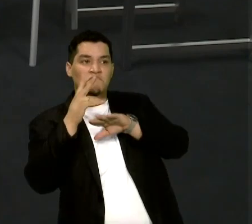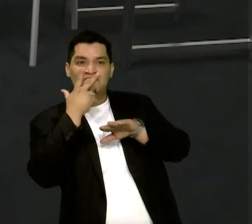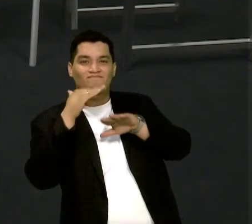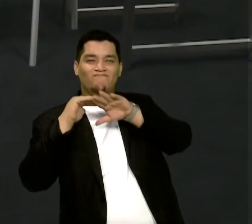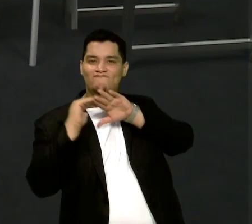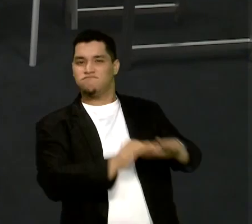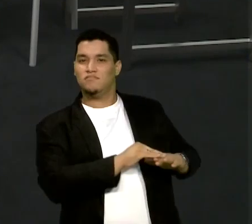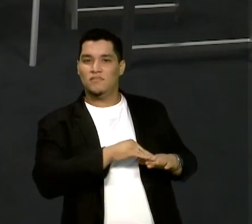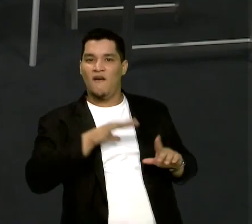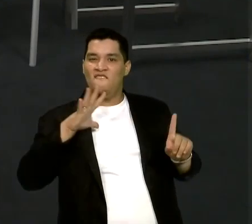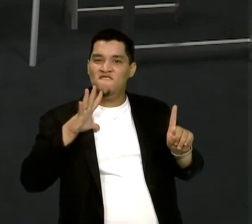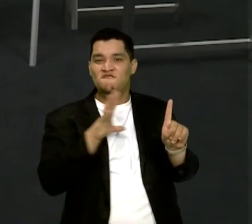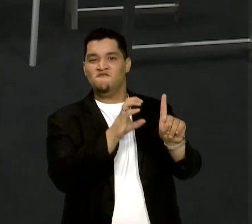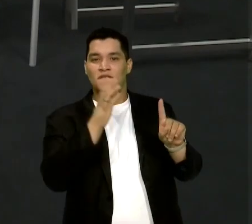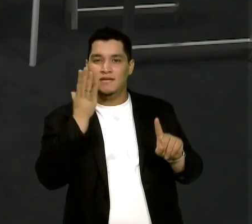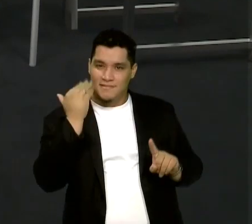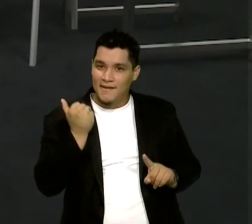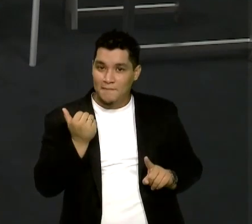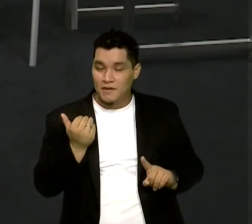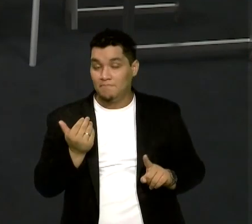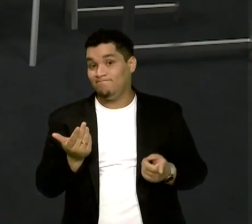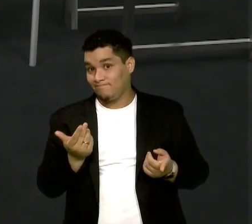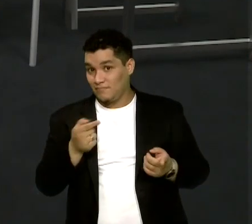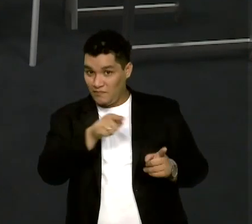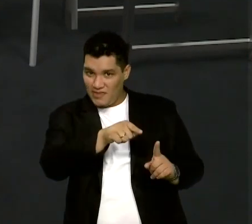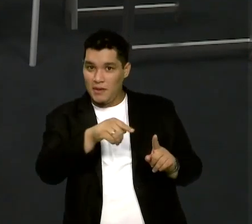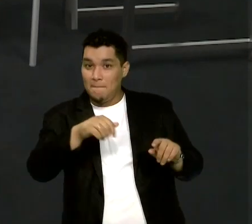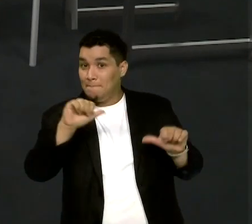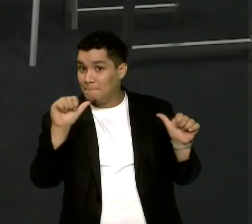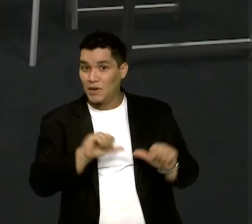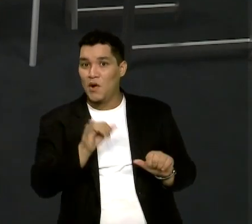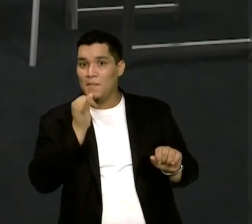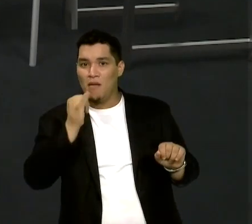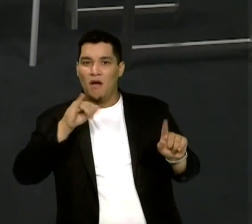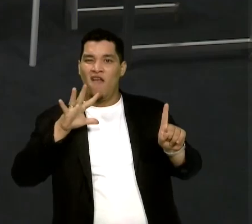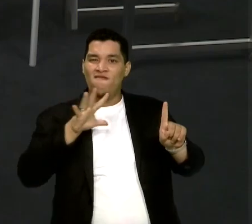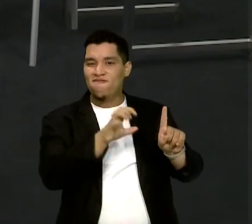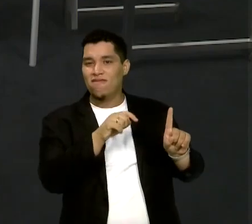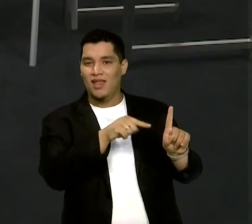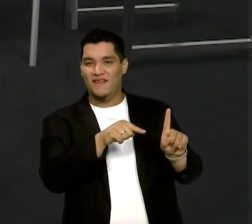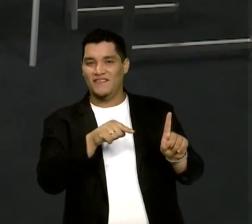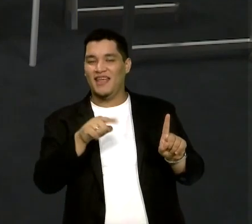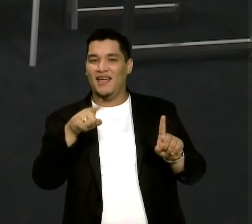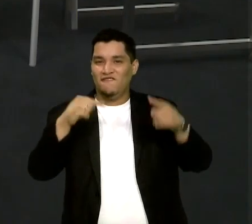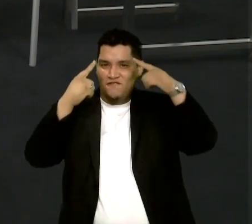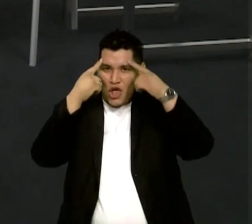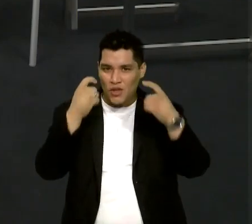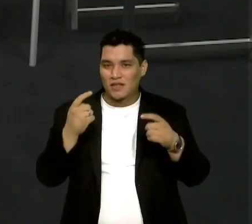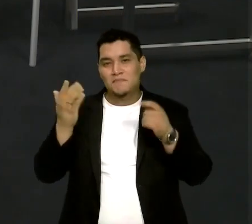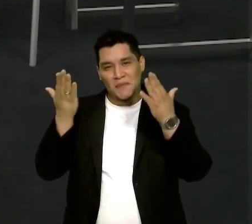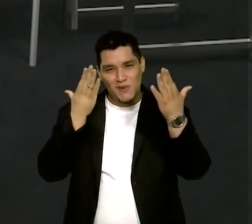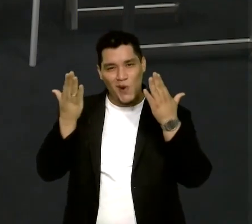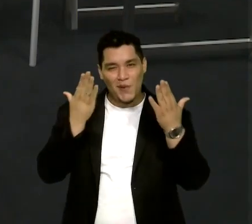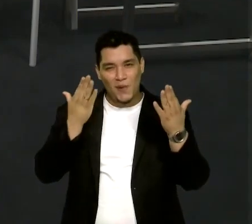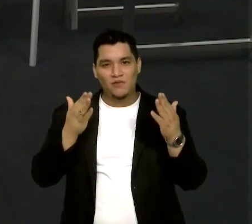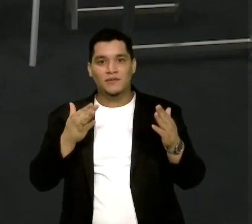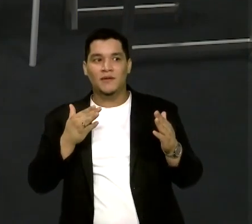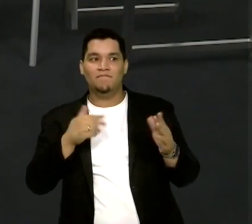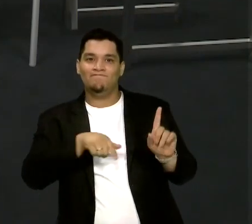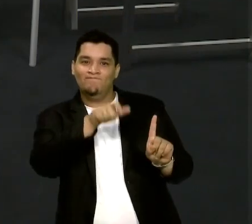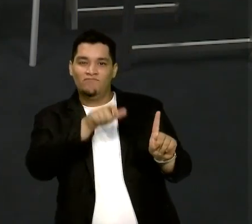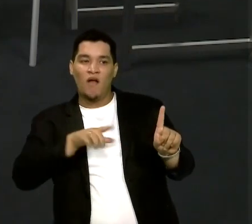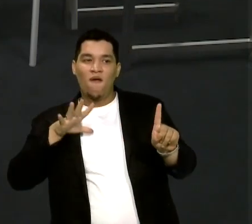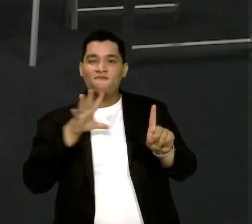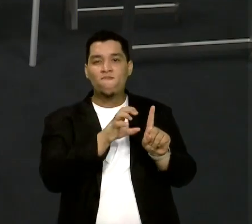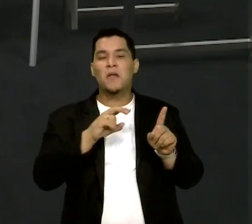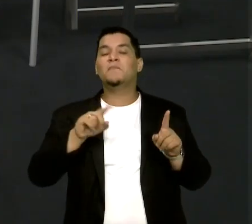passado por isso. E a violência psicológica, ela começa com ali... Ai, você é feia. Sim. Ah, você é, sim, chata. Essa roupa não tá bonita em você, sim,